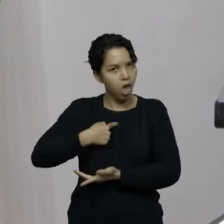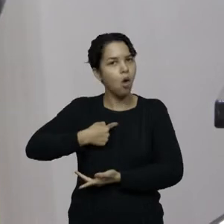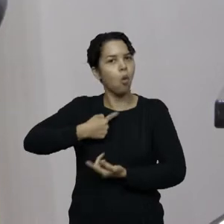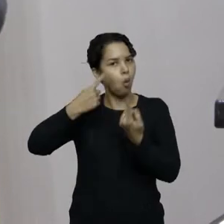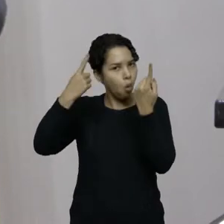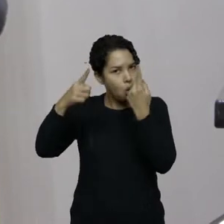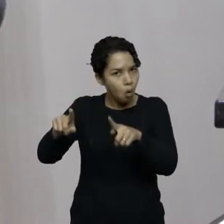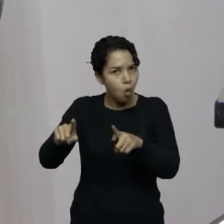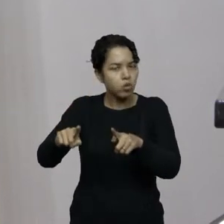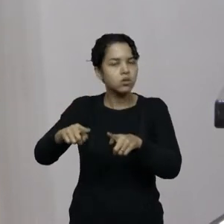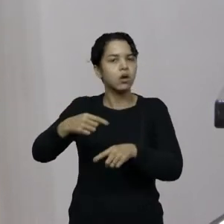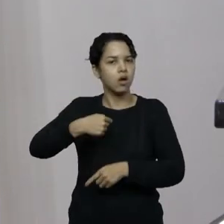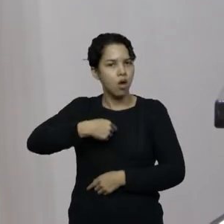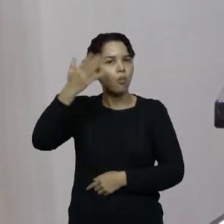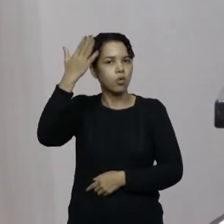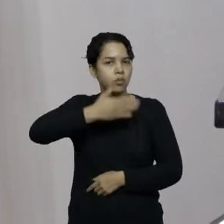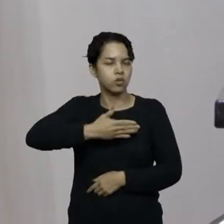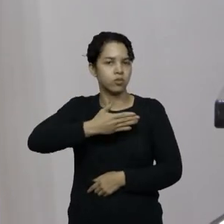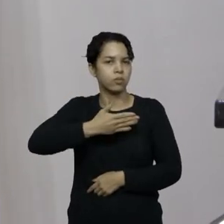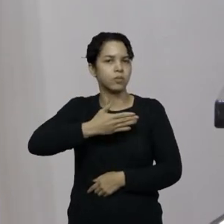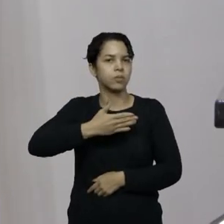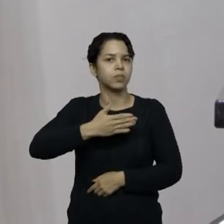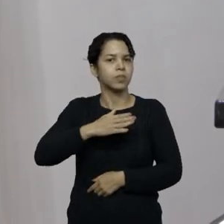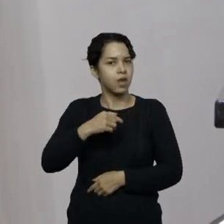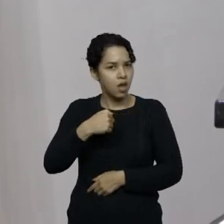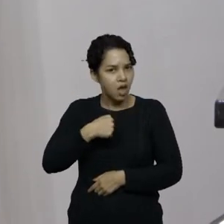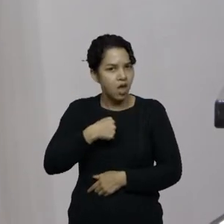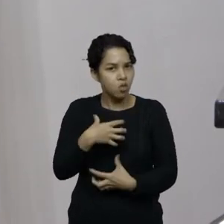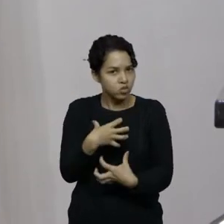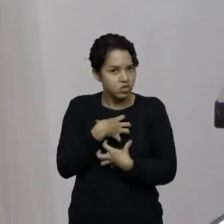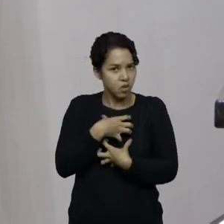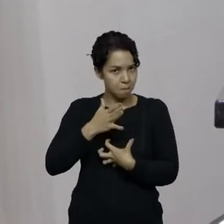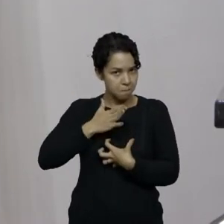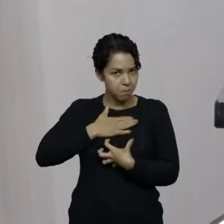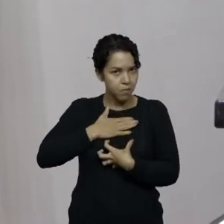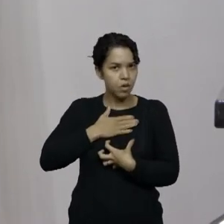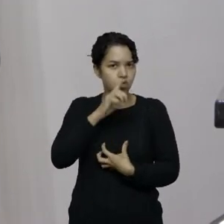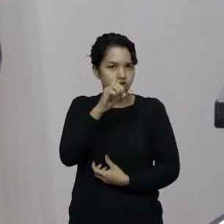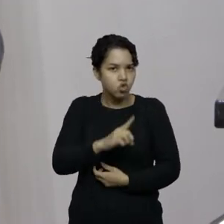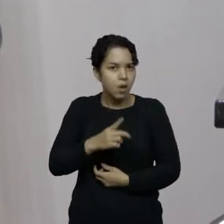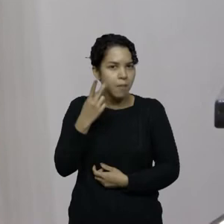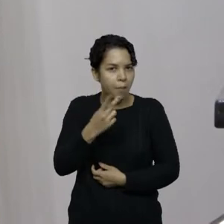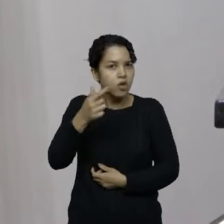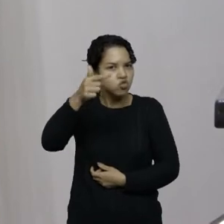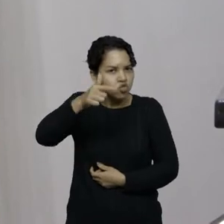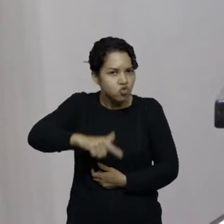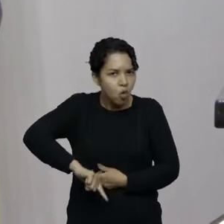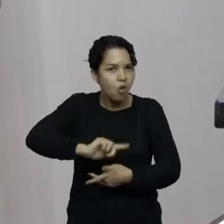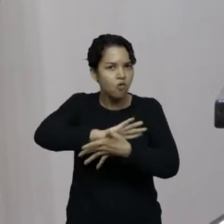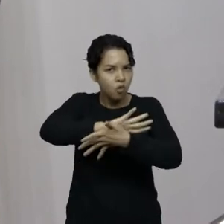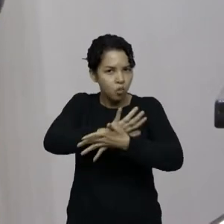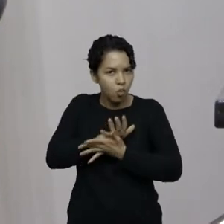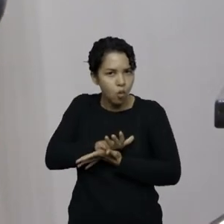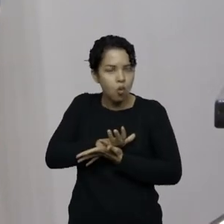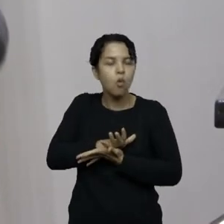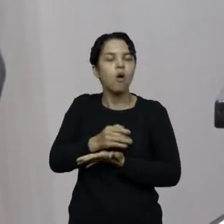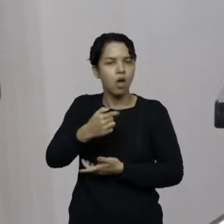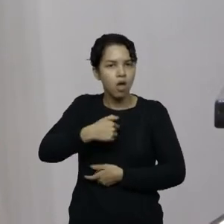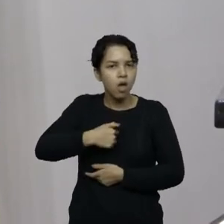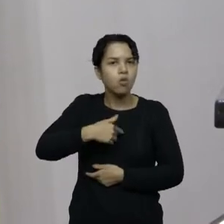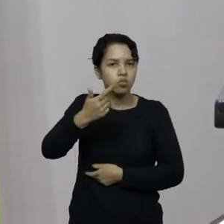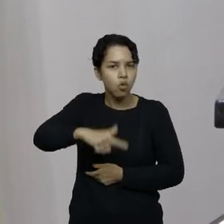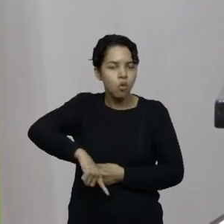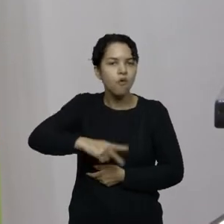e eu prometi isso quando eu sentir o meu direito um parlamentar novamente ferido eu vou sim